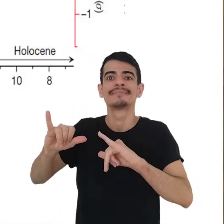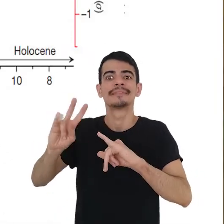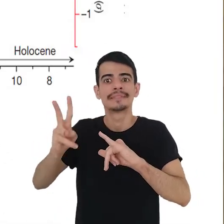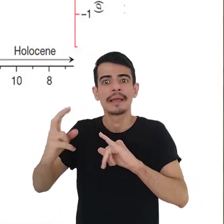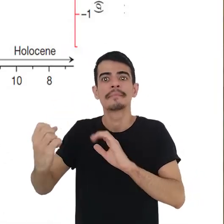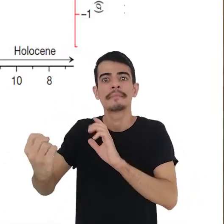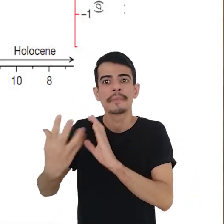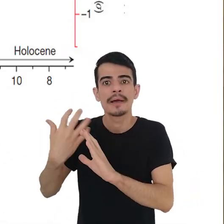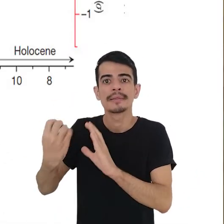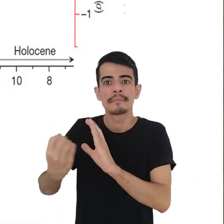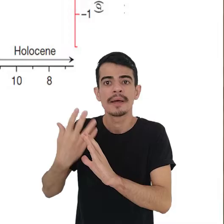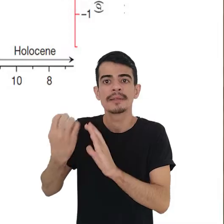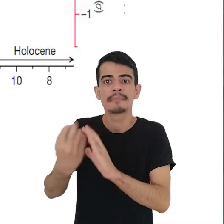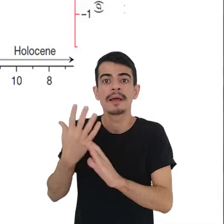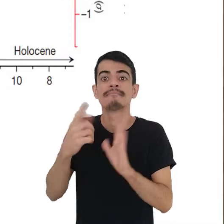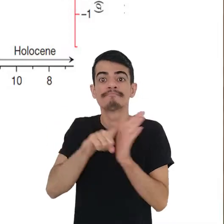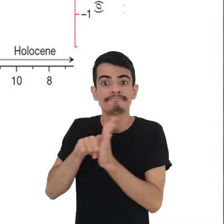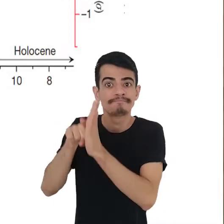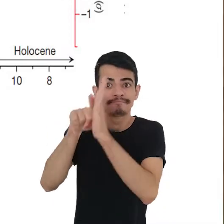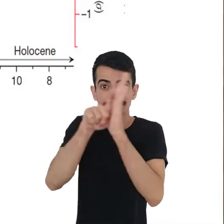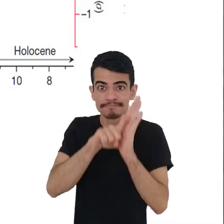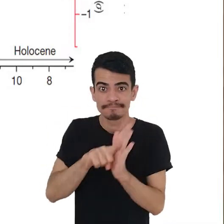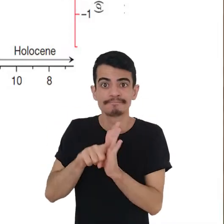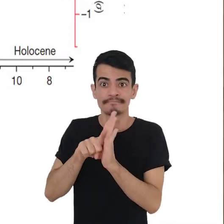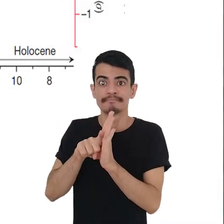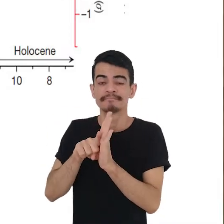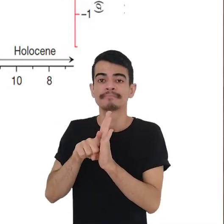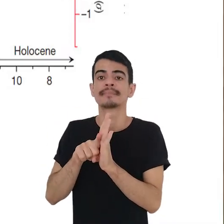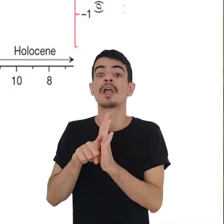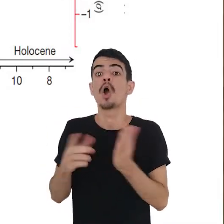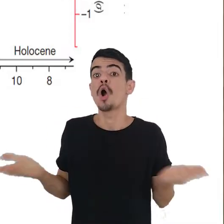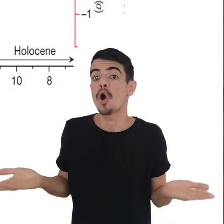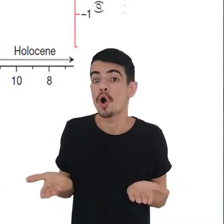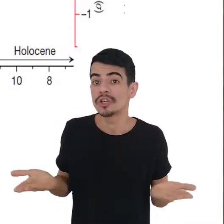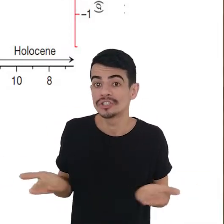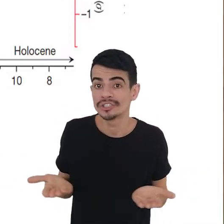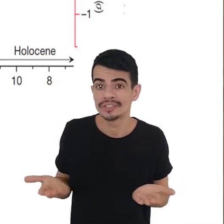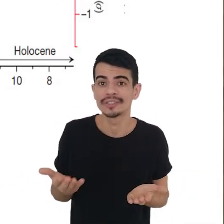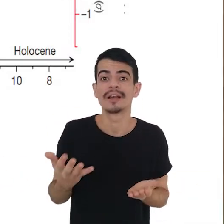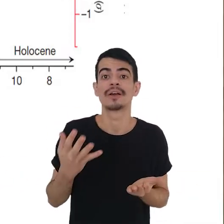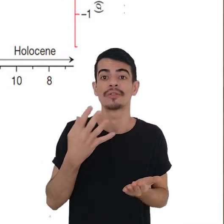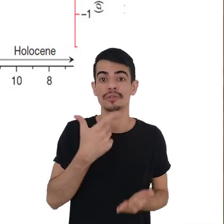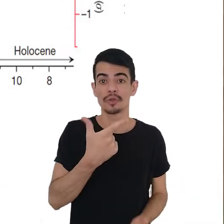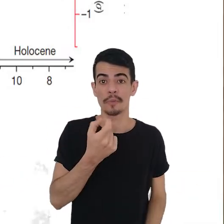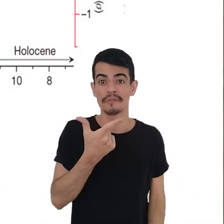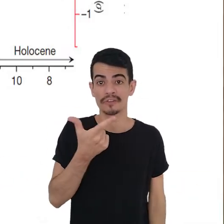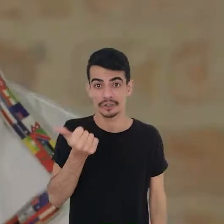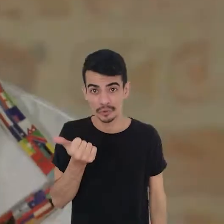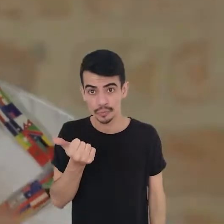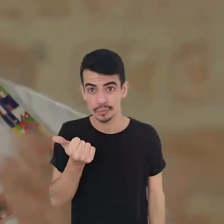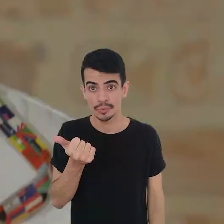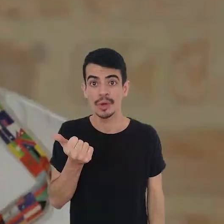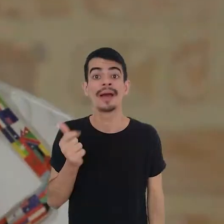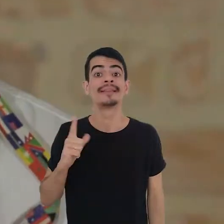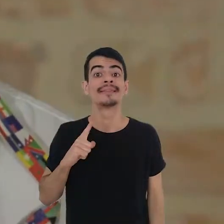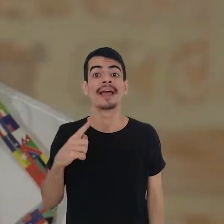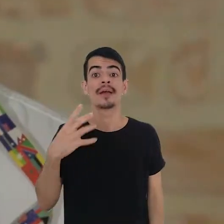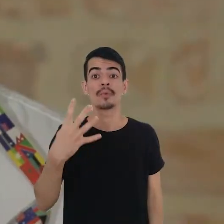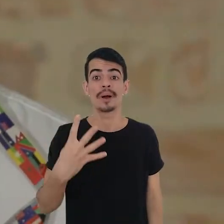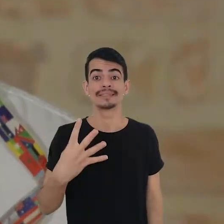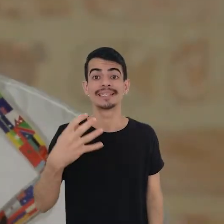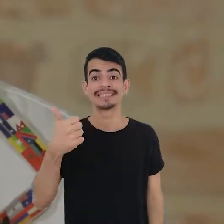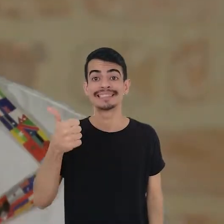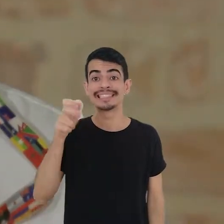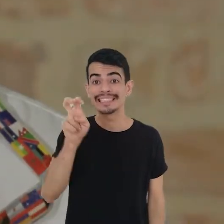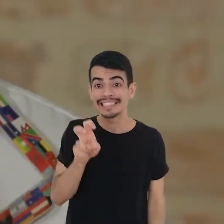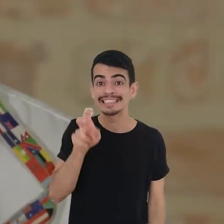em 2021, é de 415 ppm ou partes por milhão de CO2. E o que isso pode me